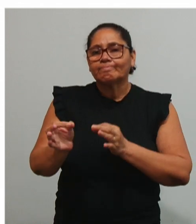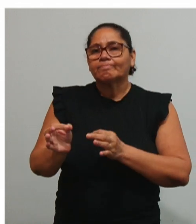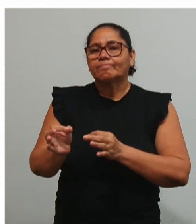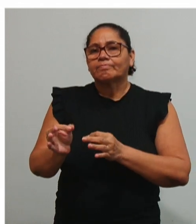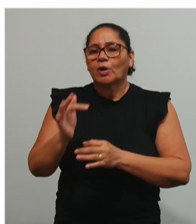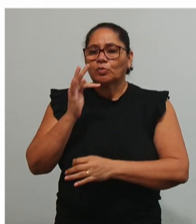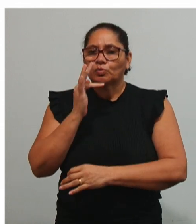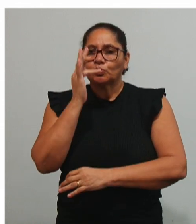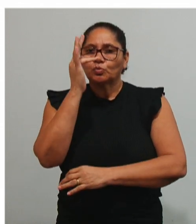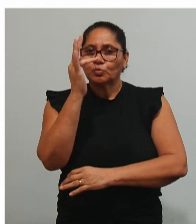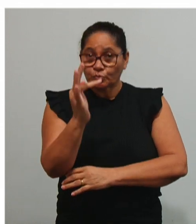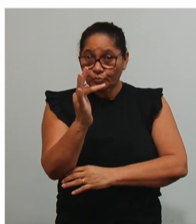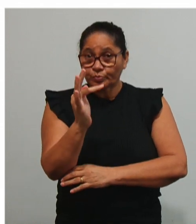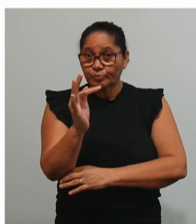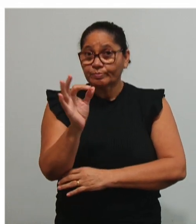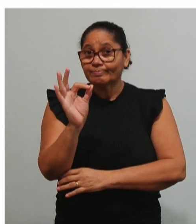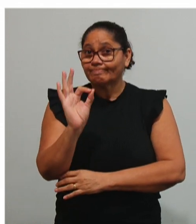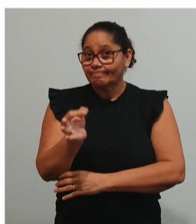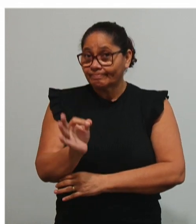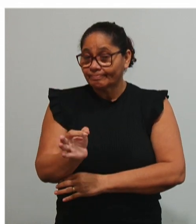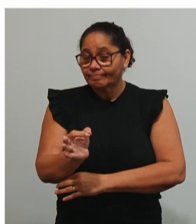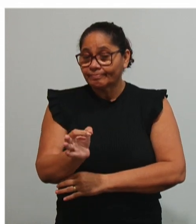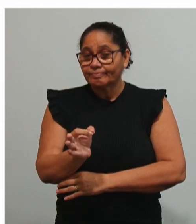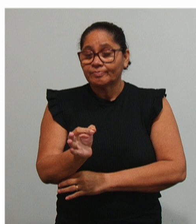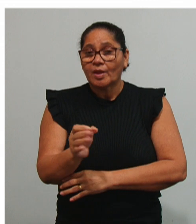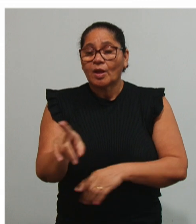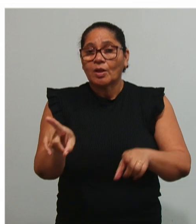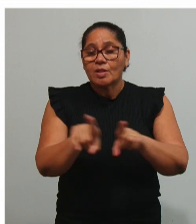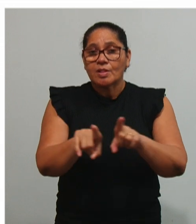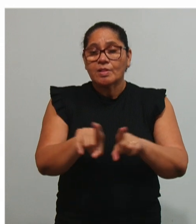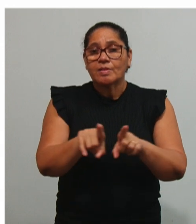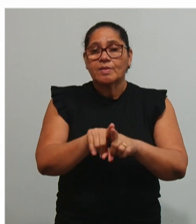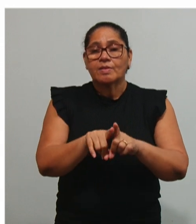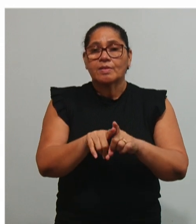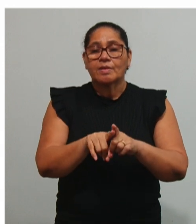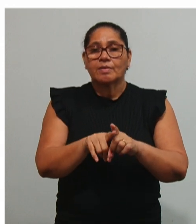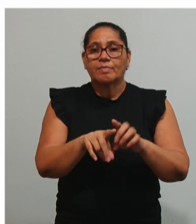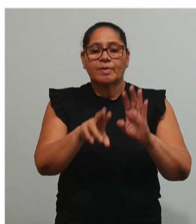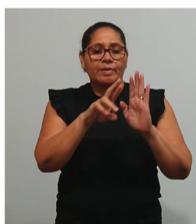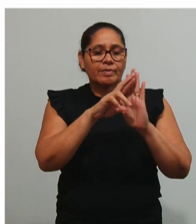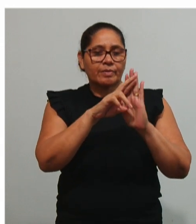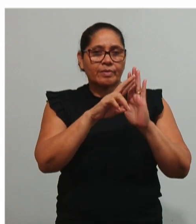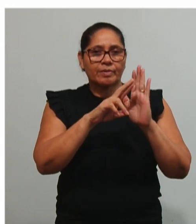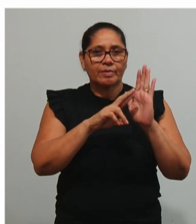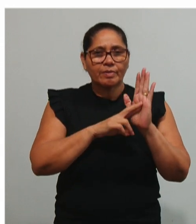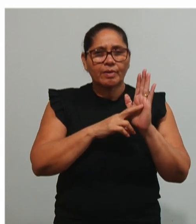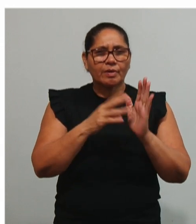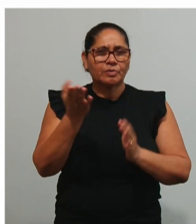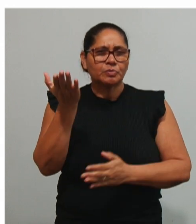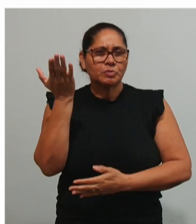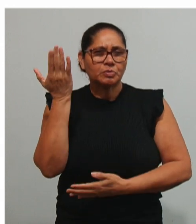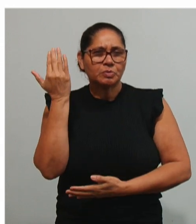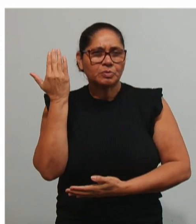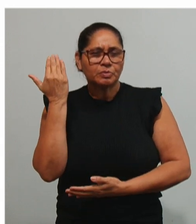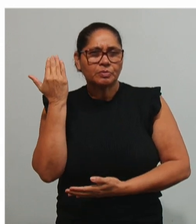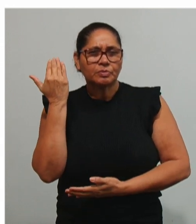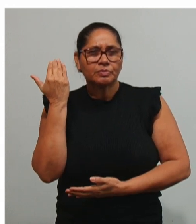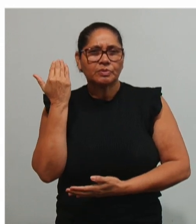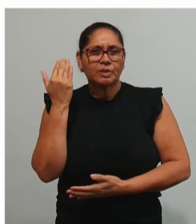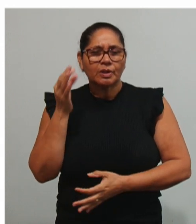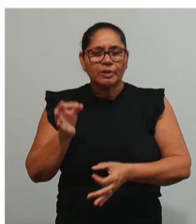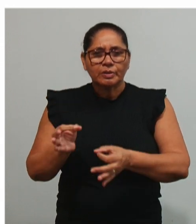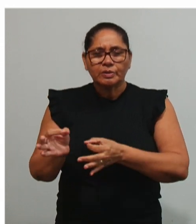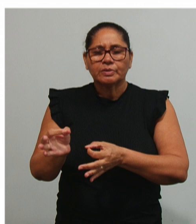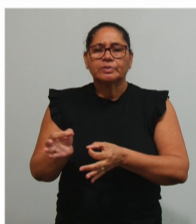seu futuro, certo? E também extraem padrões de seu passado. Quer dizer, as